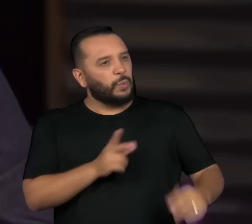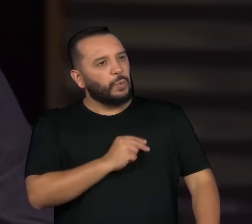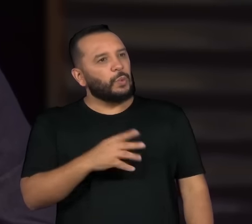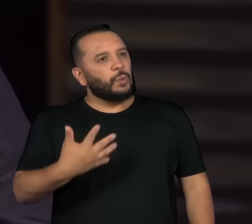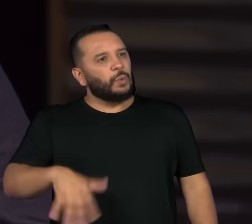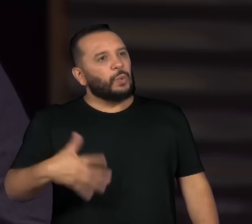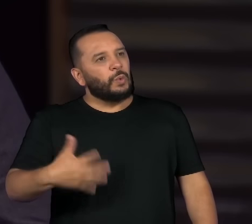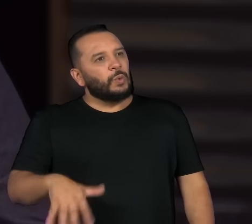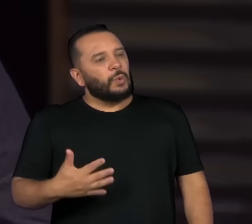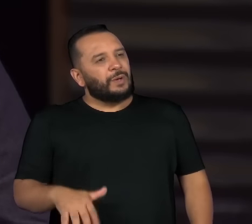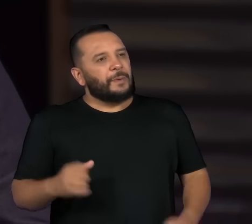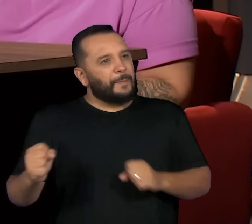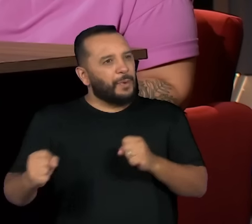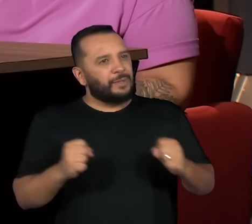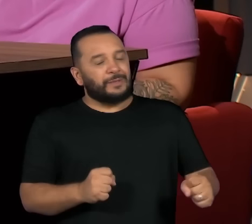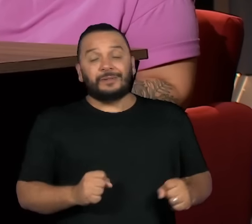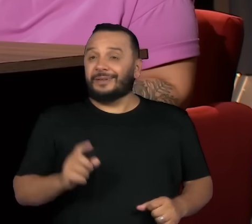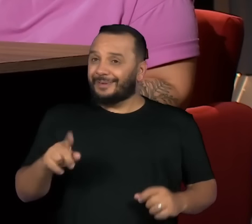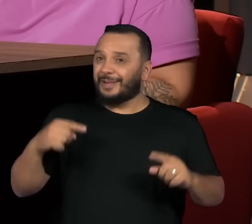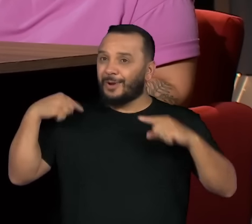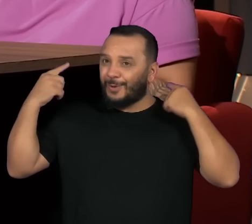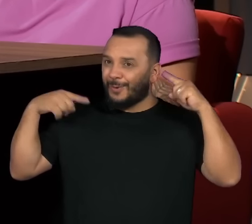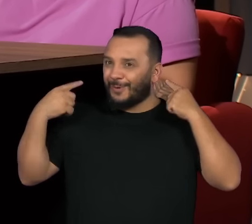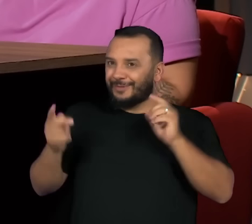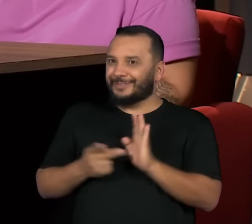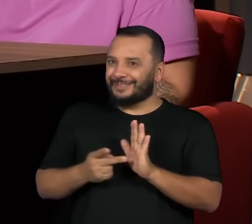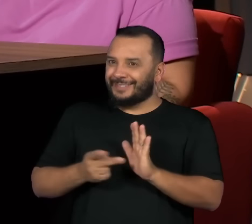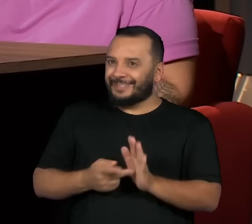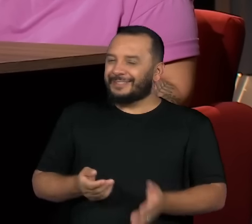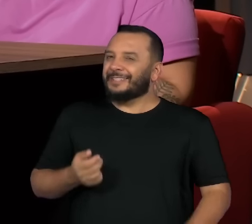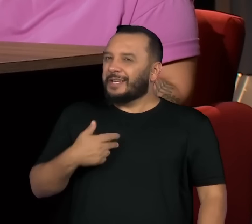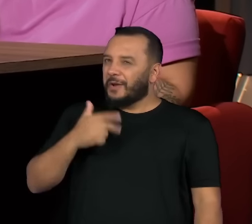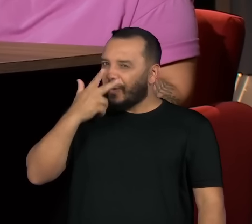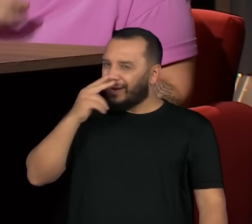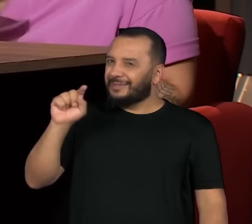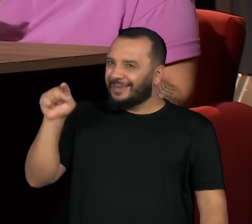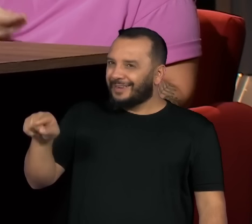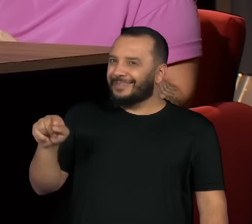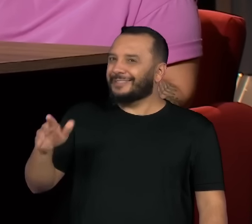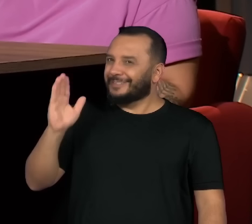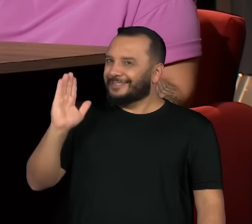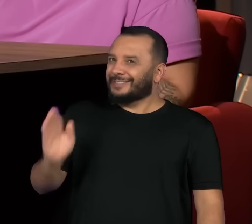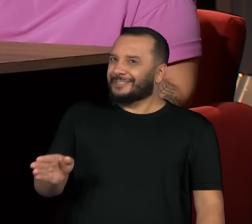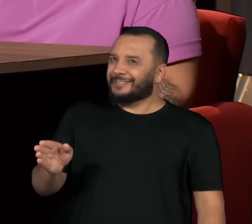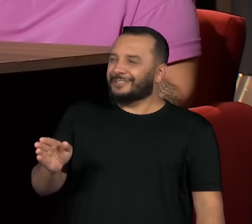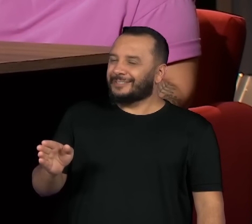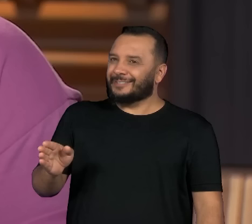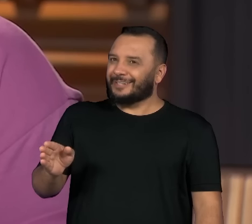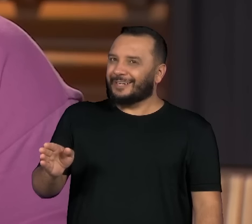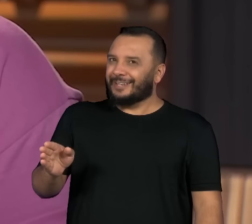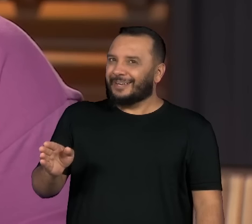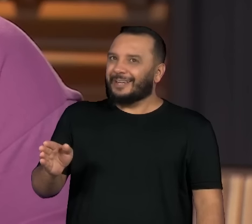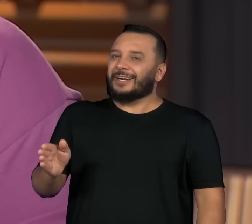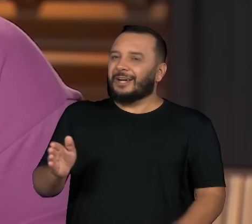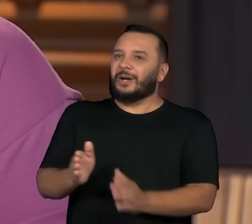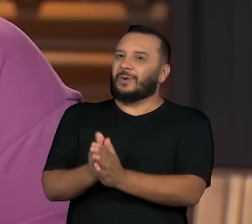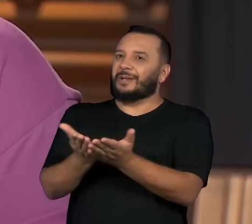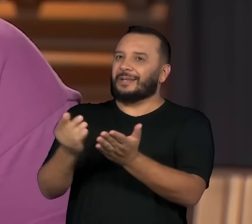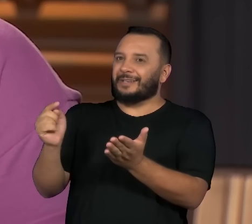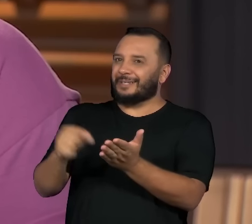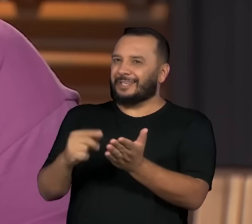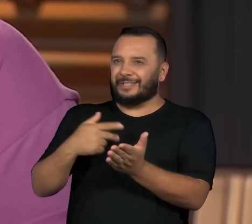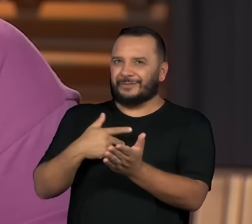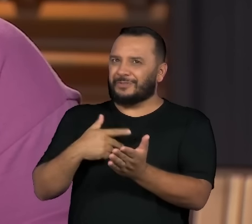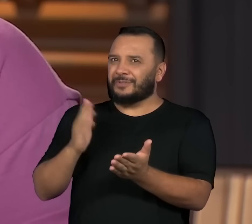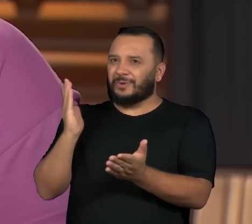poderosa, né? Foi um negócio muito louco. E eu acho que só aí bateu mesmo o nível do